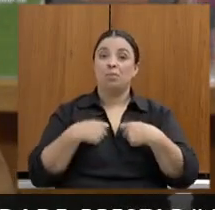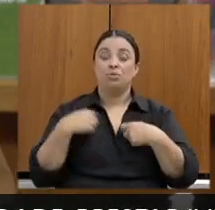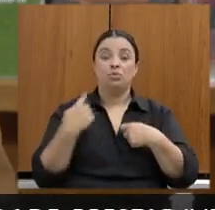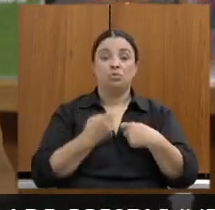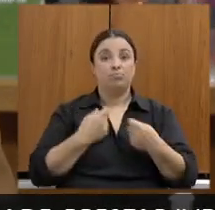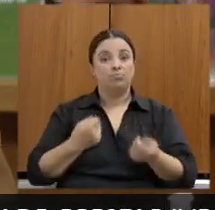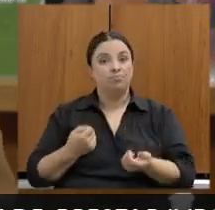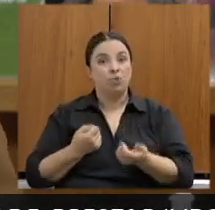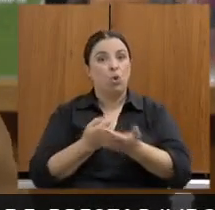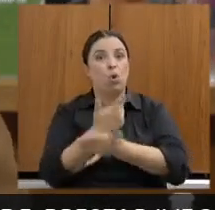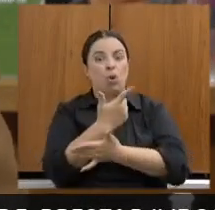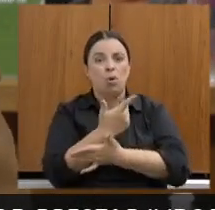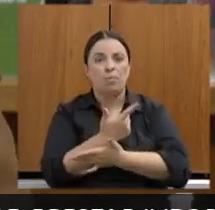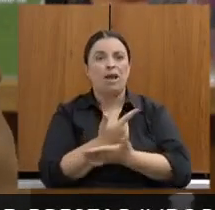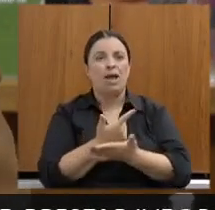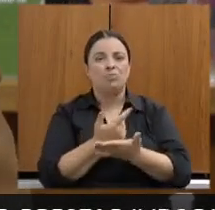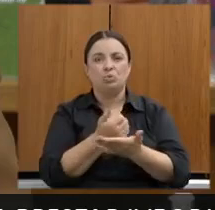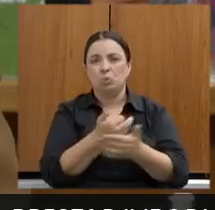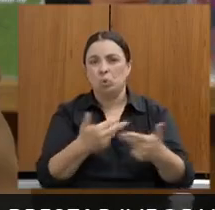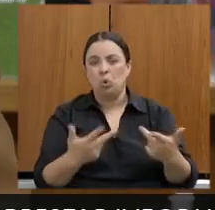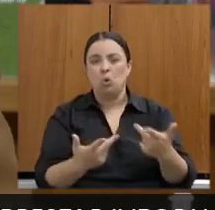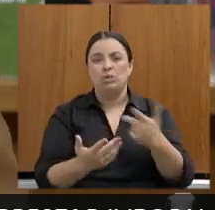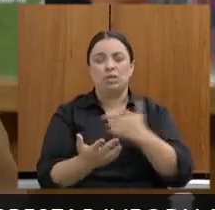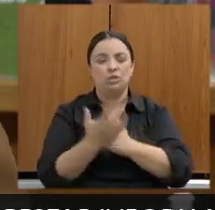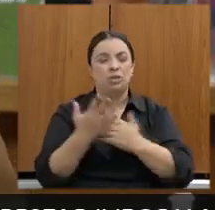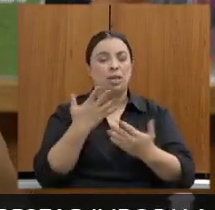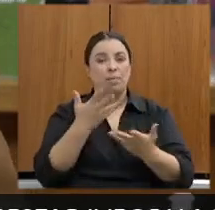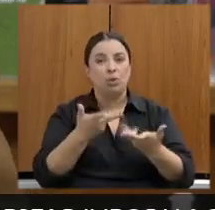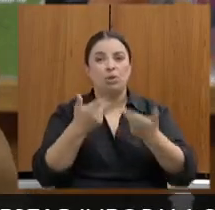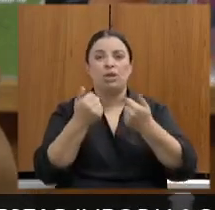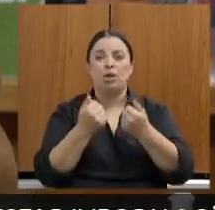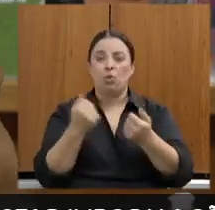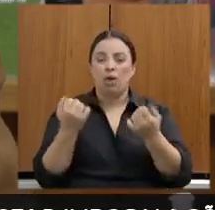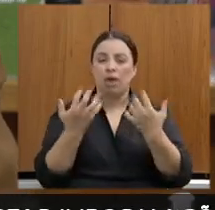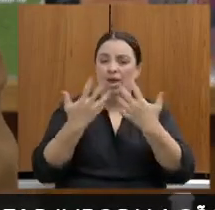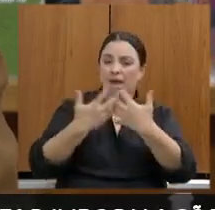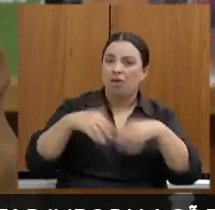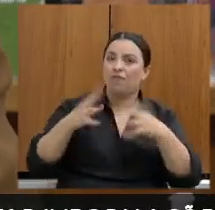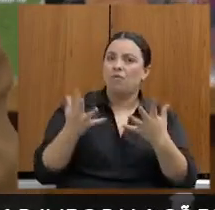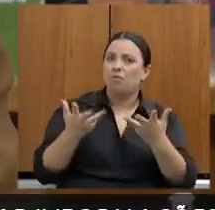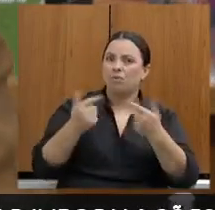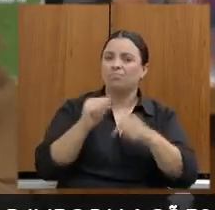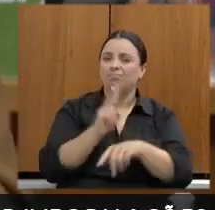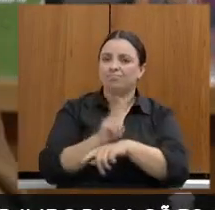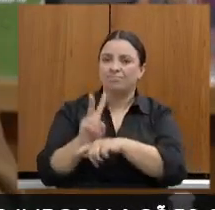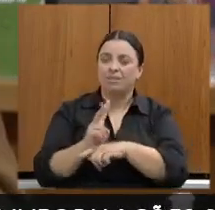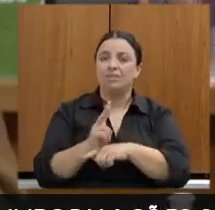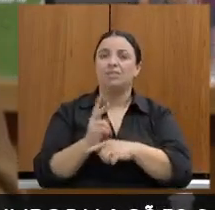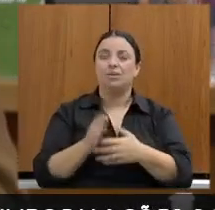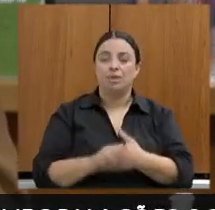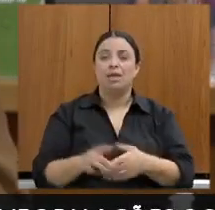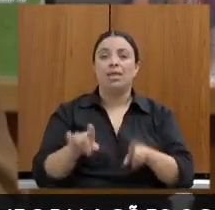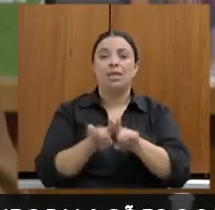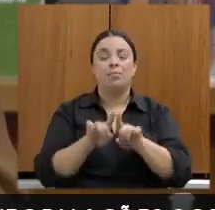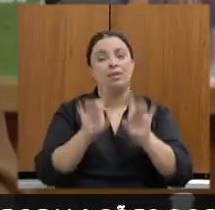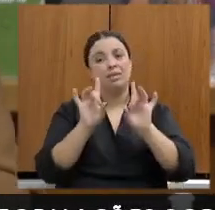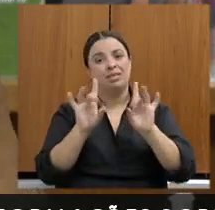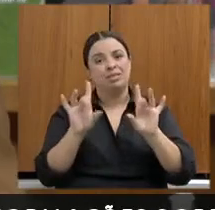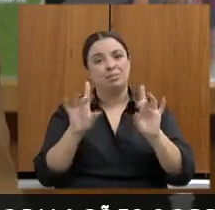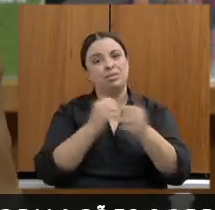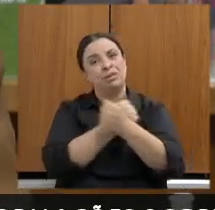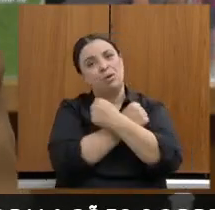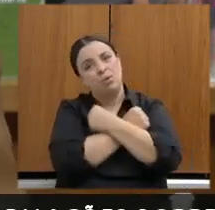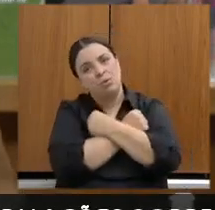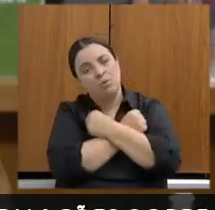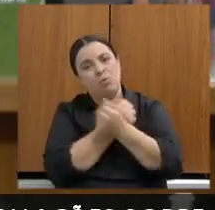nessas aquisições com eficiência com zelo e fazer essas entregas e de forma especial queria mandar um abraço aproveitando